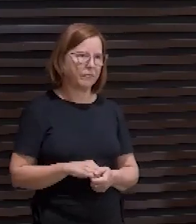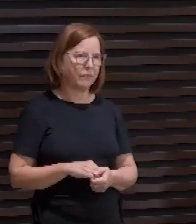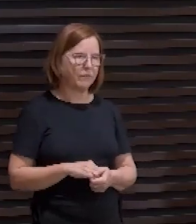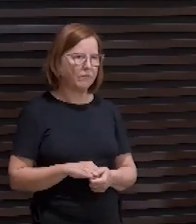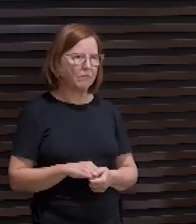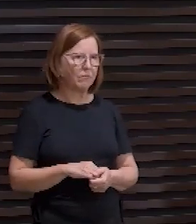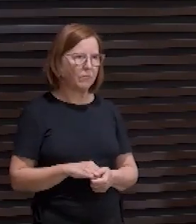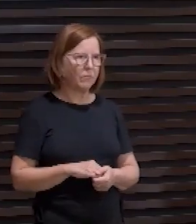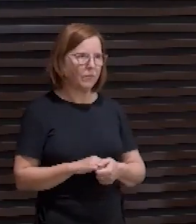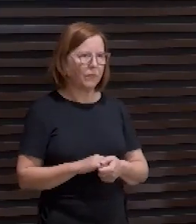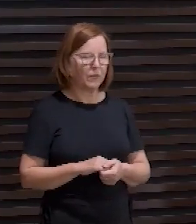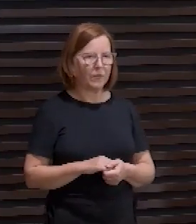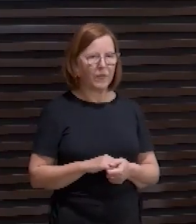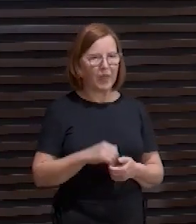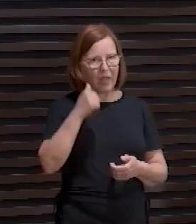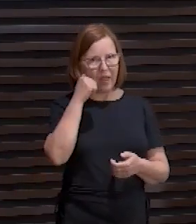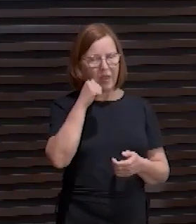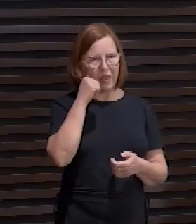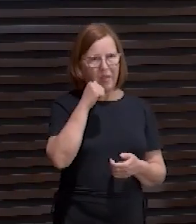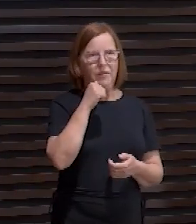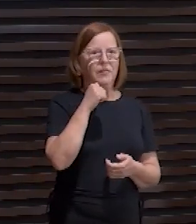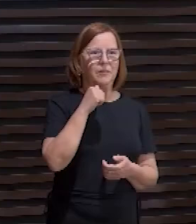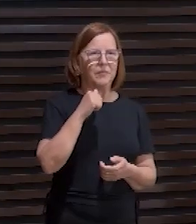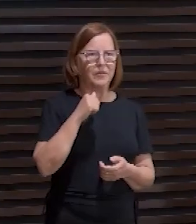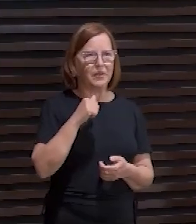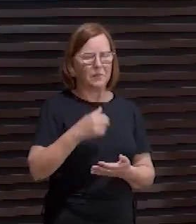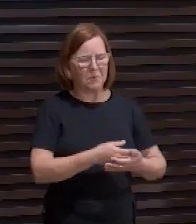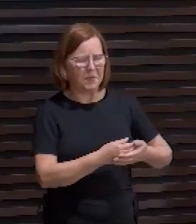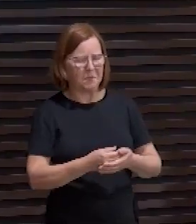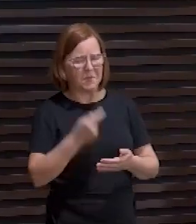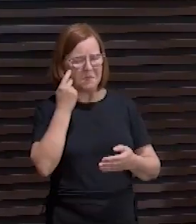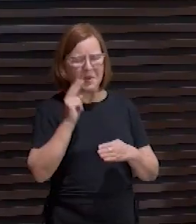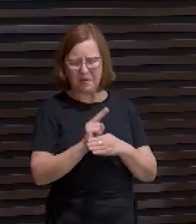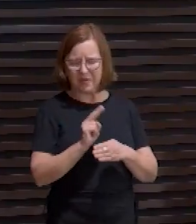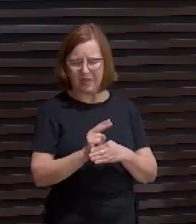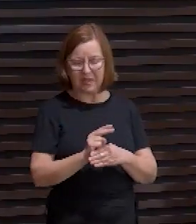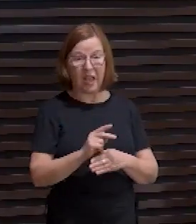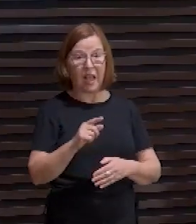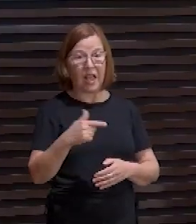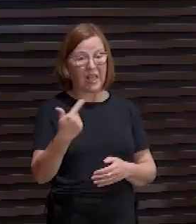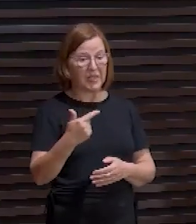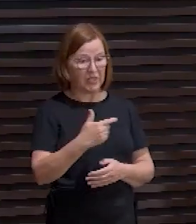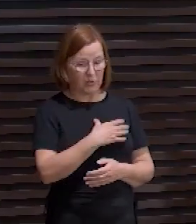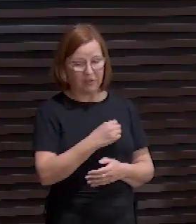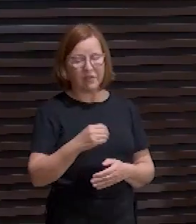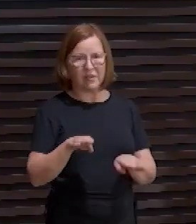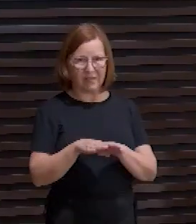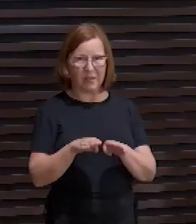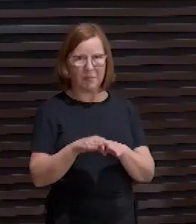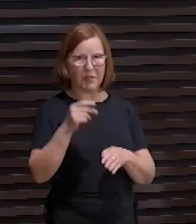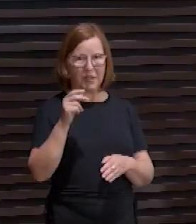Recém-parida, amamentando, no puerpério, a mulher um turbilhão de hormônios naquele período, e eu estou preocupado como